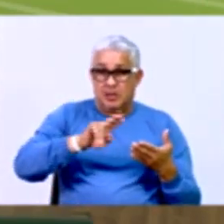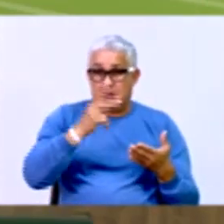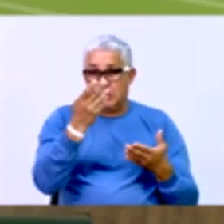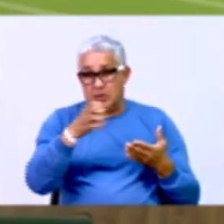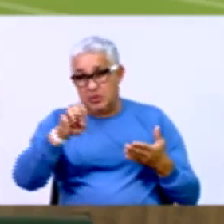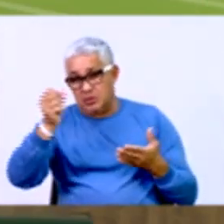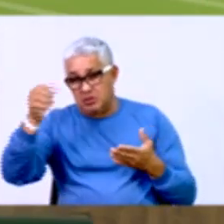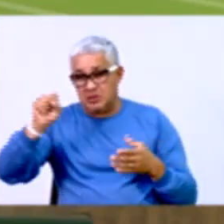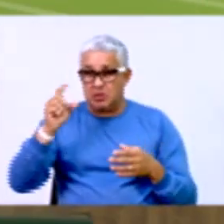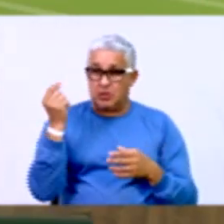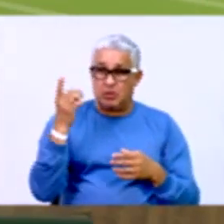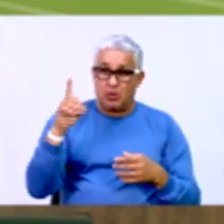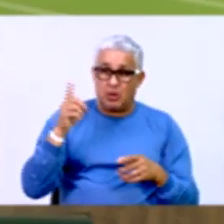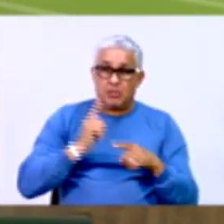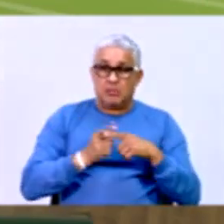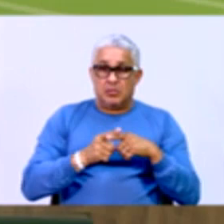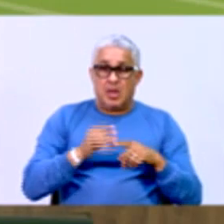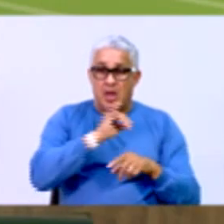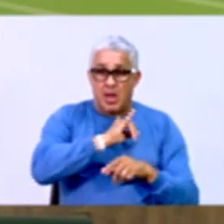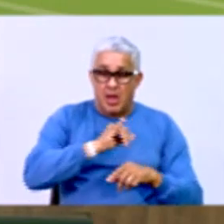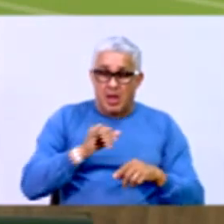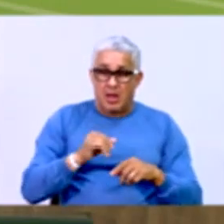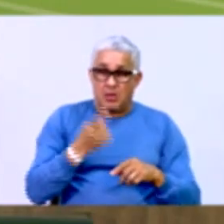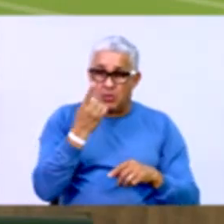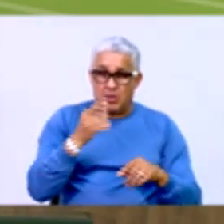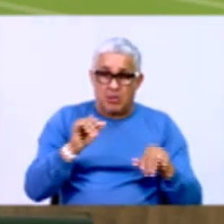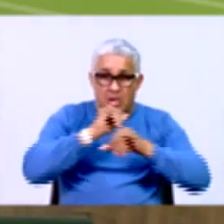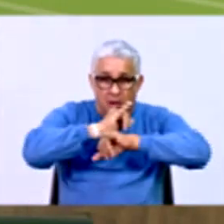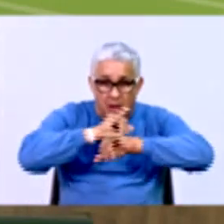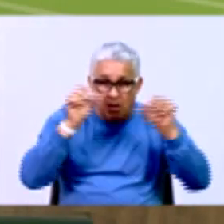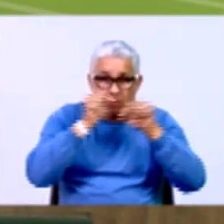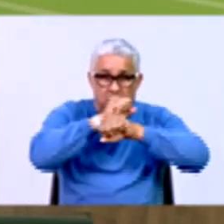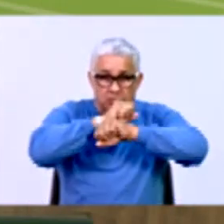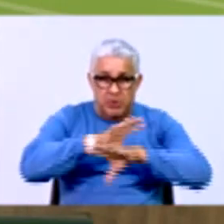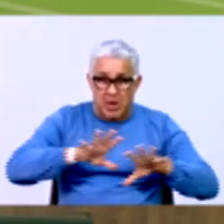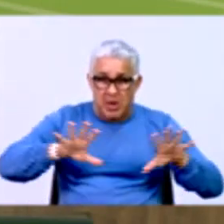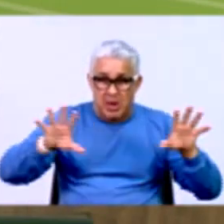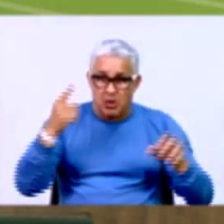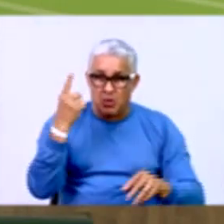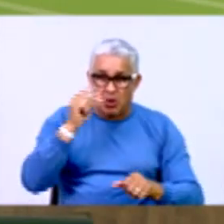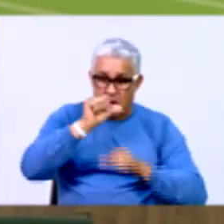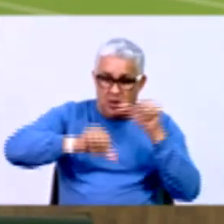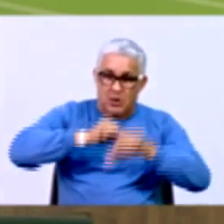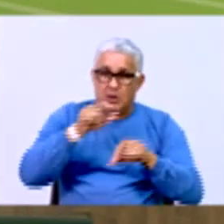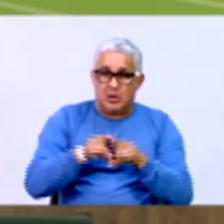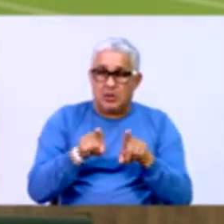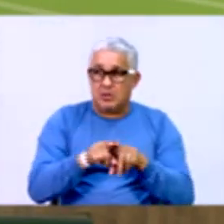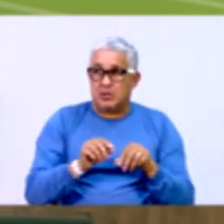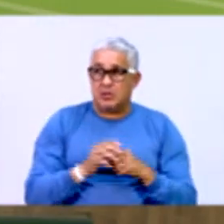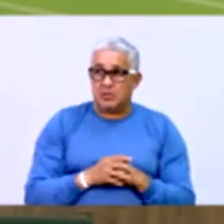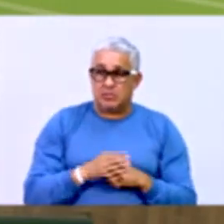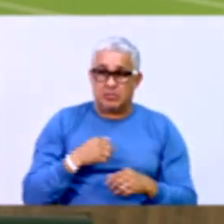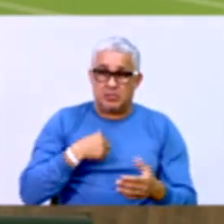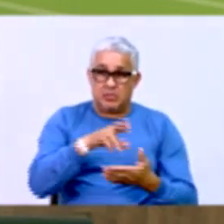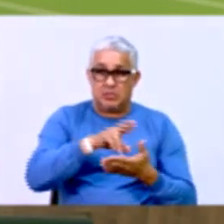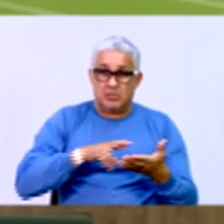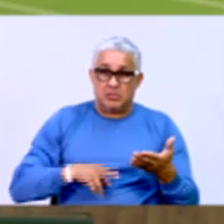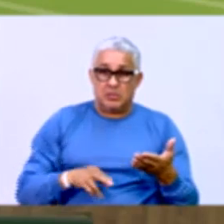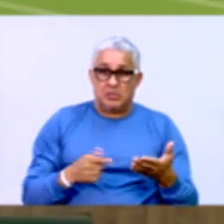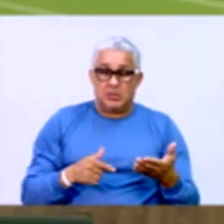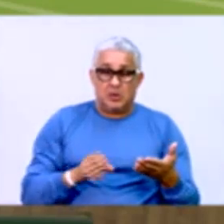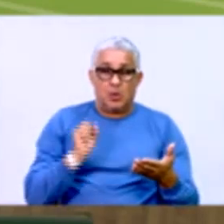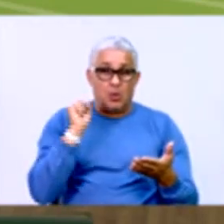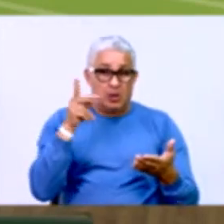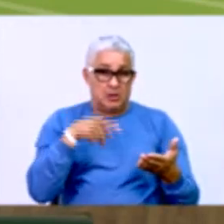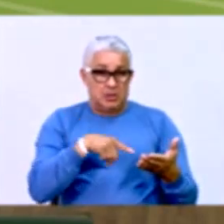uma informação acabou sendo vazada, uma informação foi alterada e meu relatório de auditoria falou que estava tudo